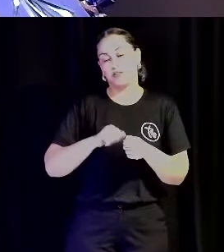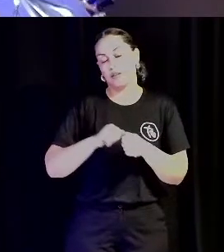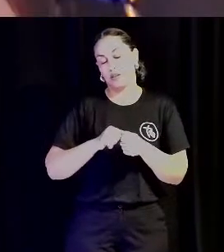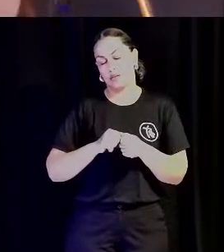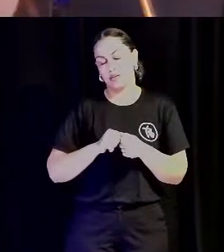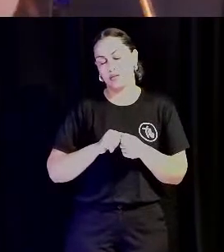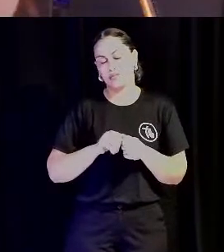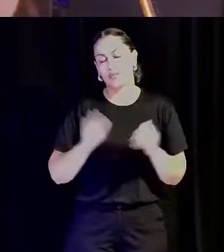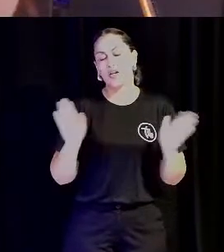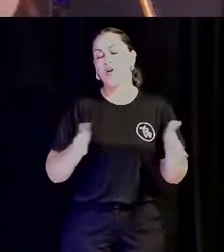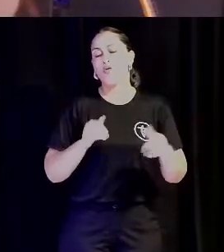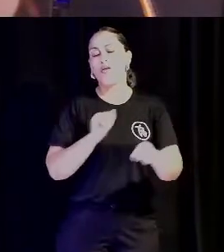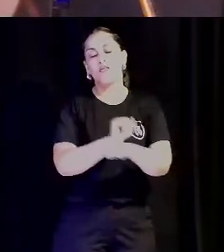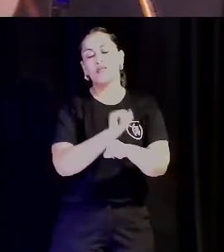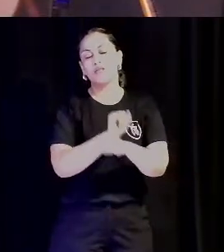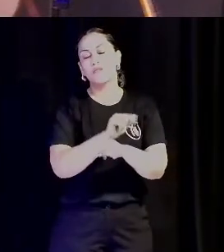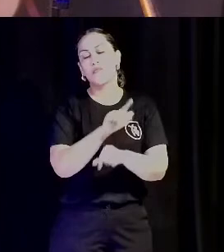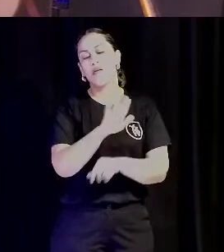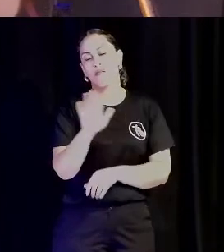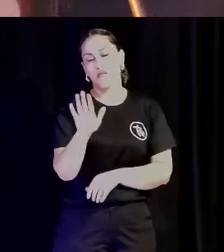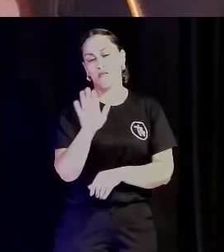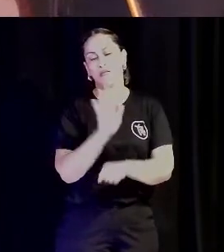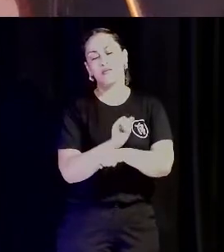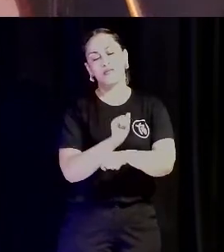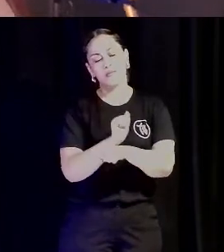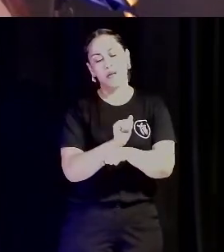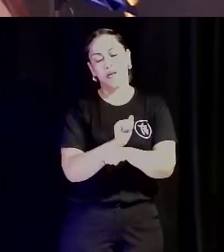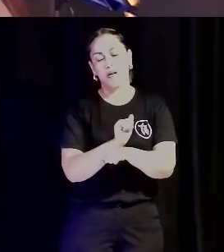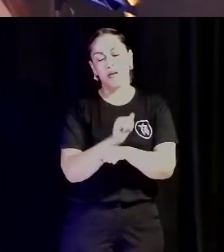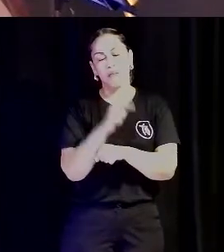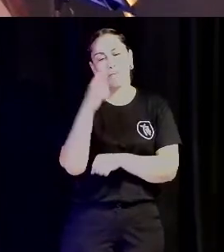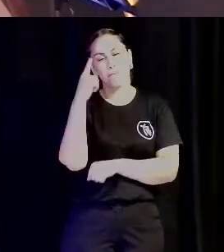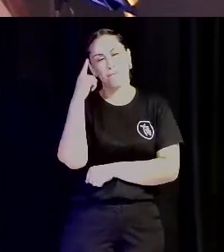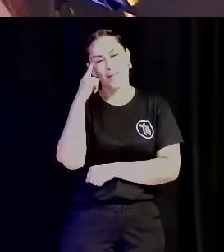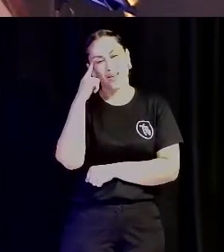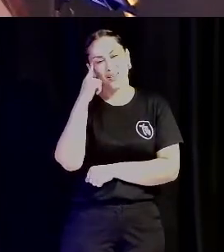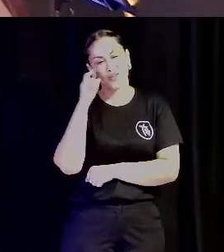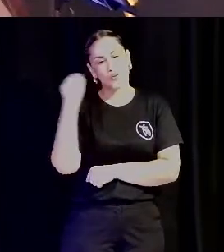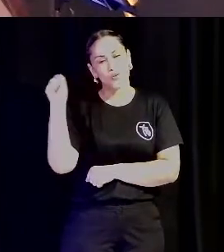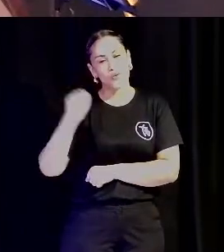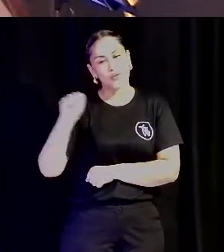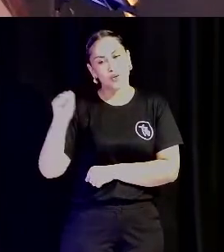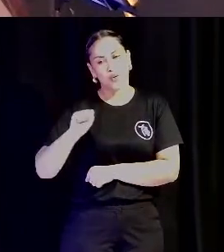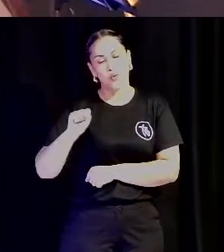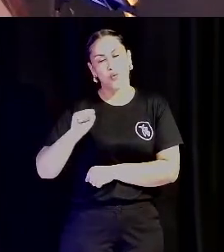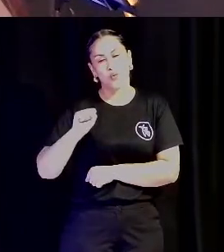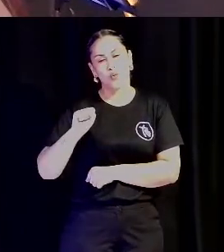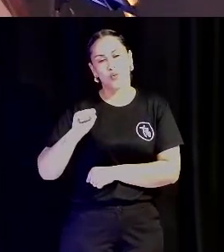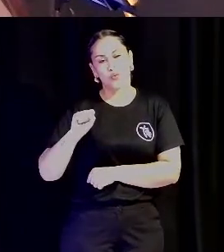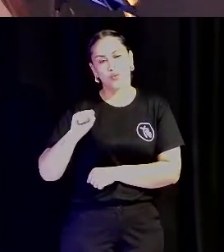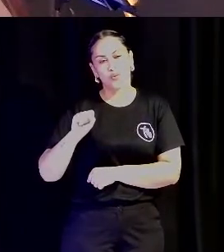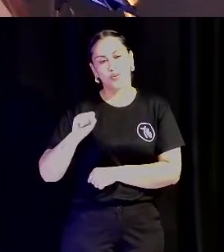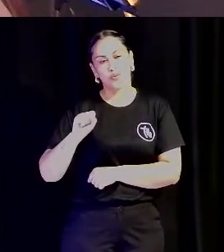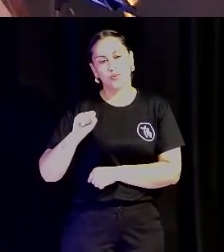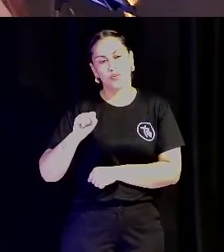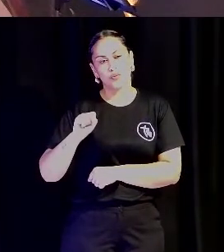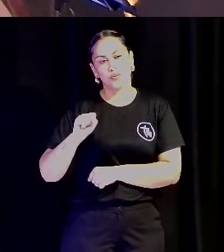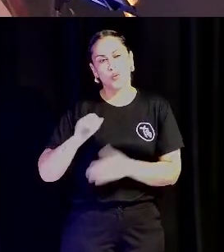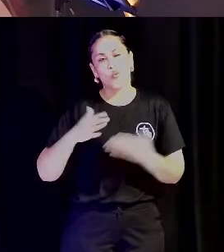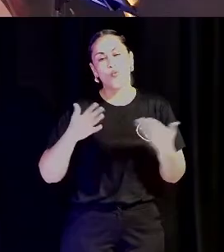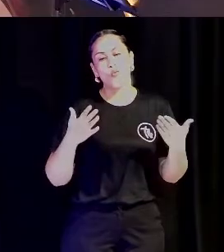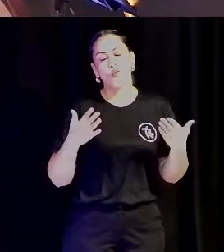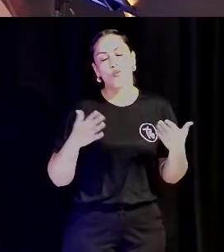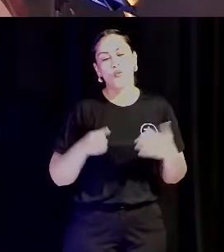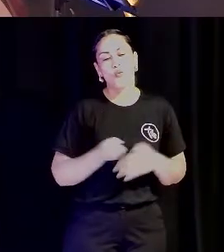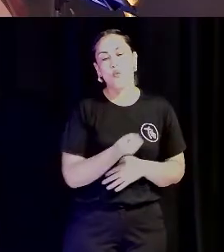Pare agora aí e pense em poucos segundos o quanto Deus tem te abençoado. Você é